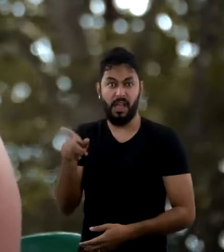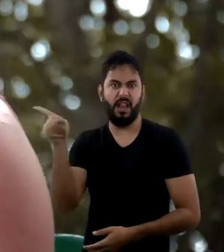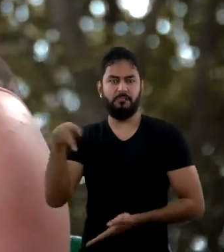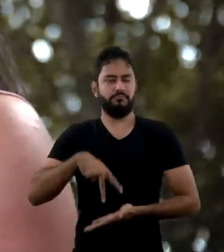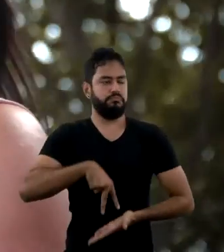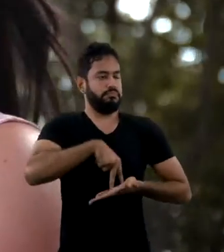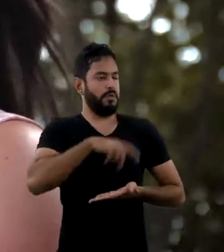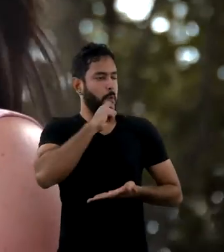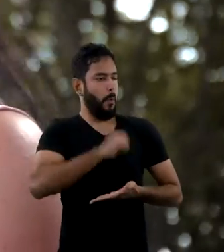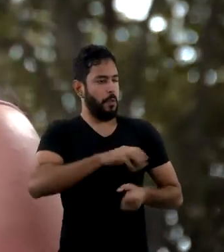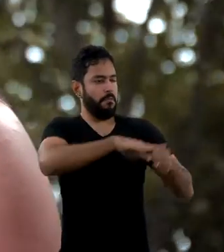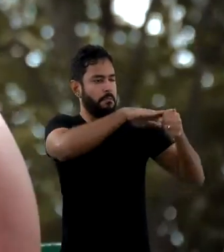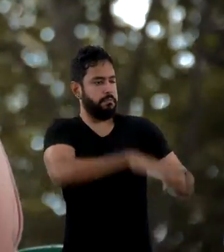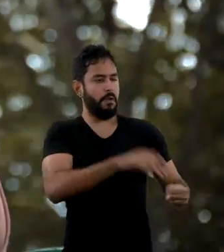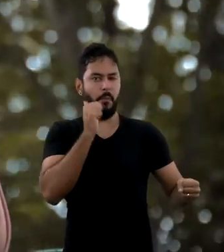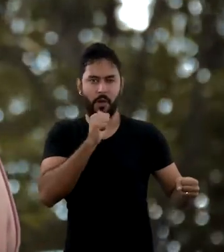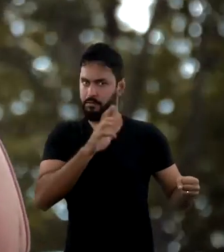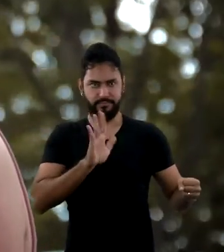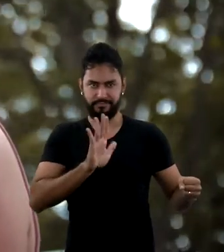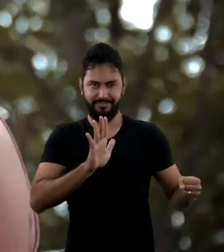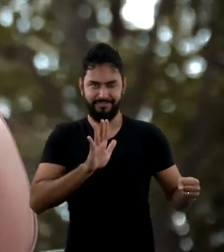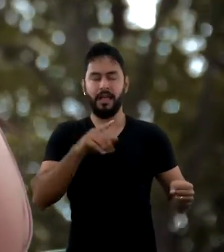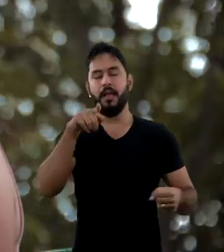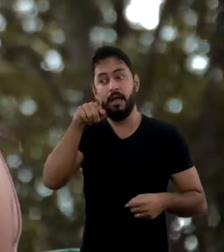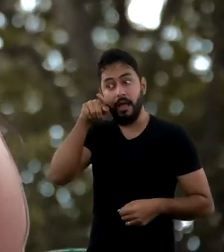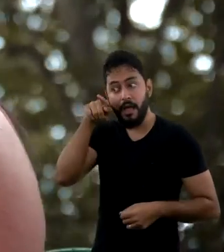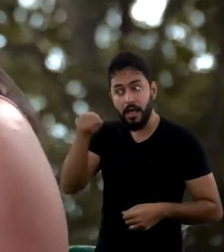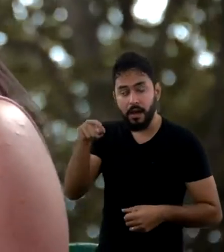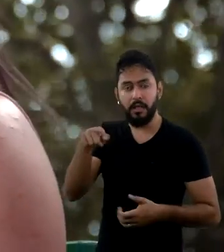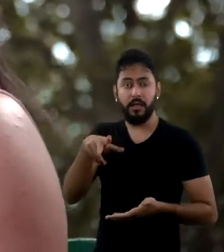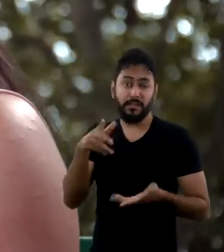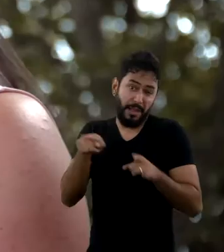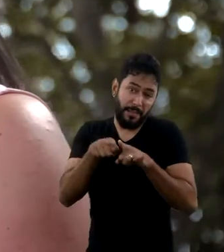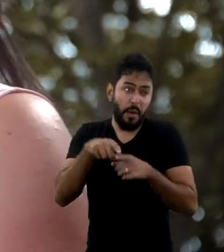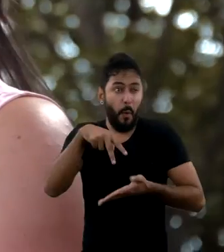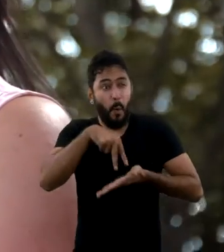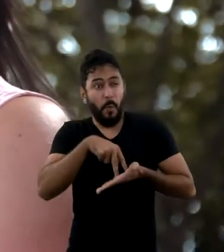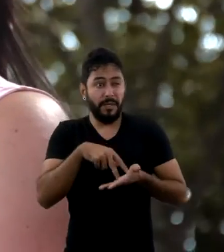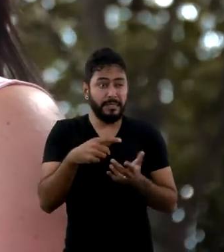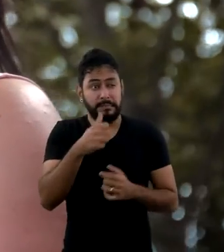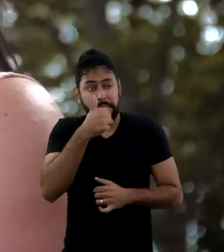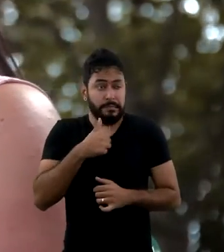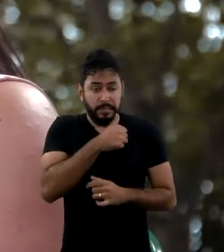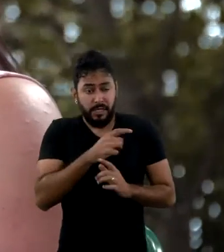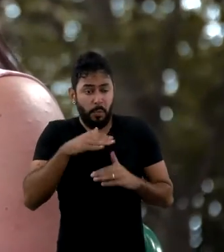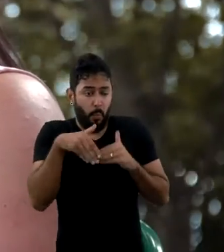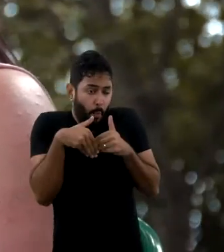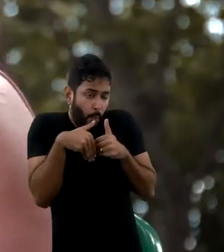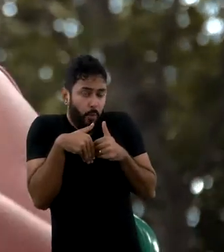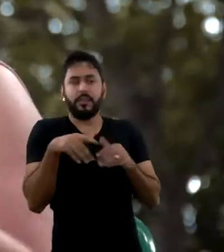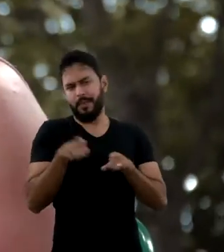da posição dele de homem para oprimir uma mulher, mas que também não se use da posição dele de homem para se